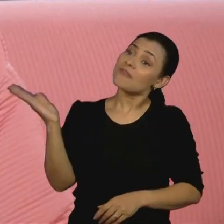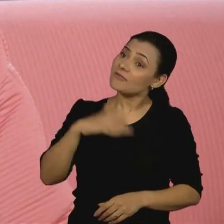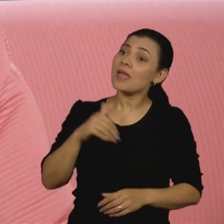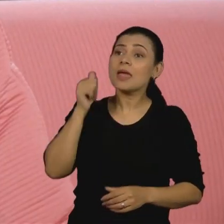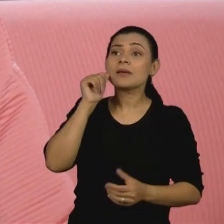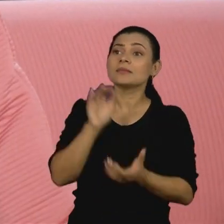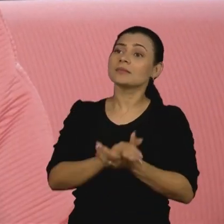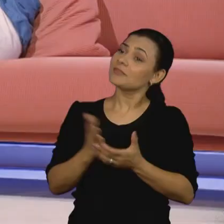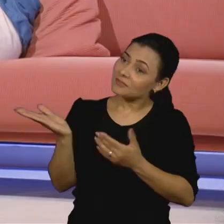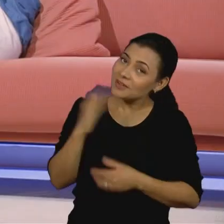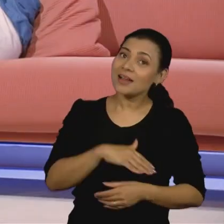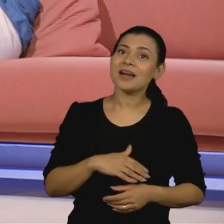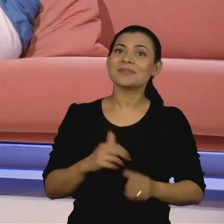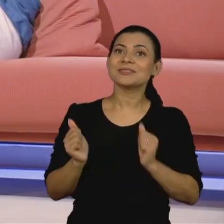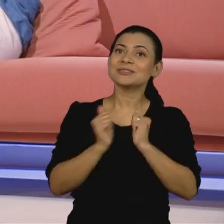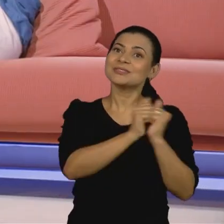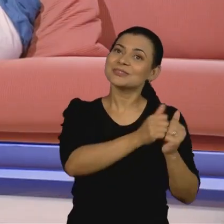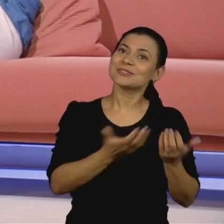amor.